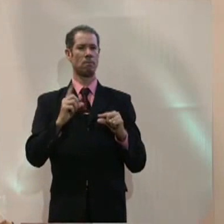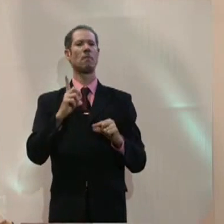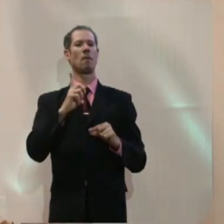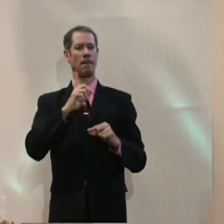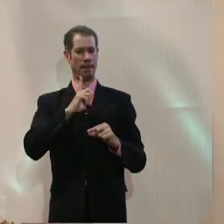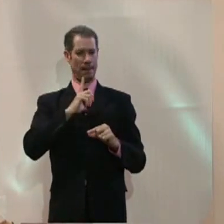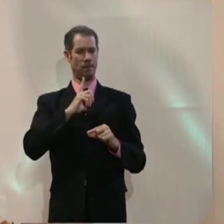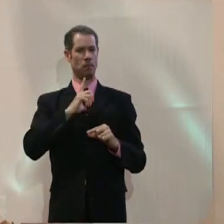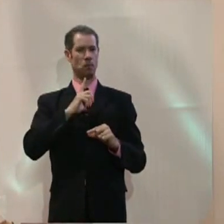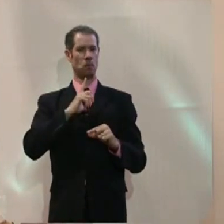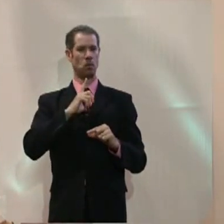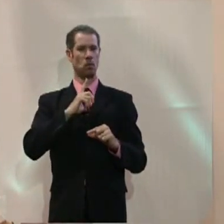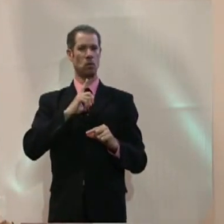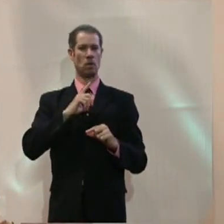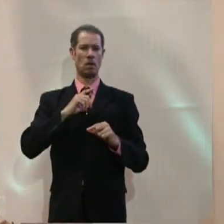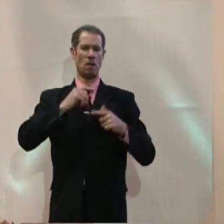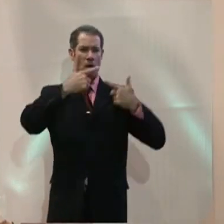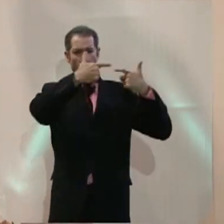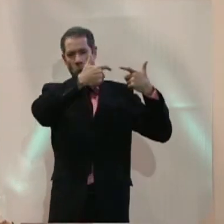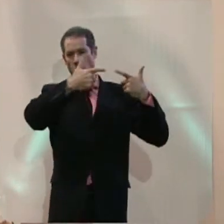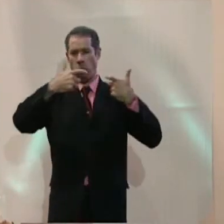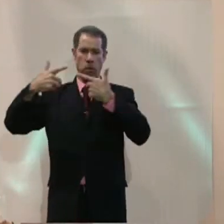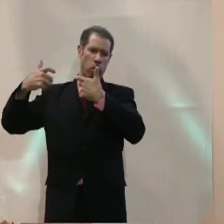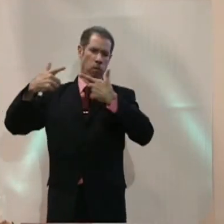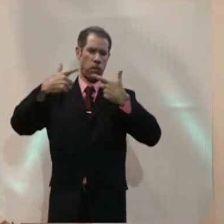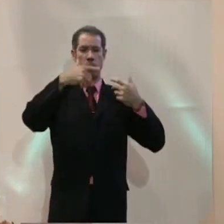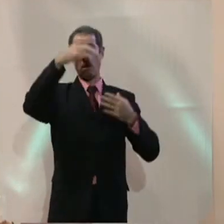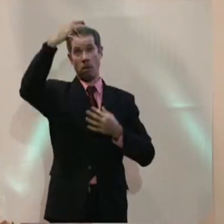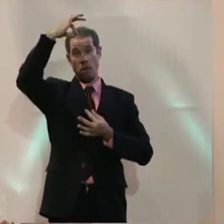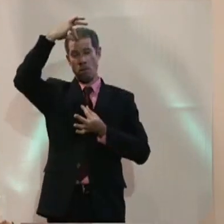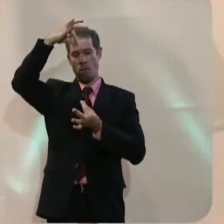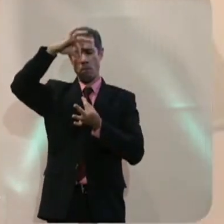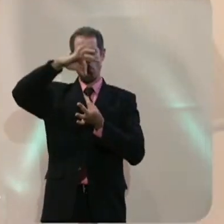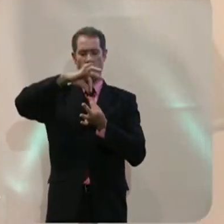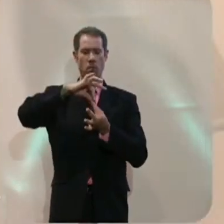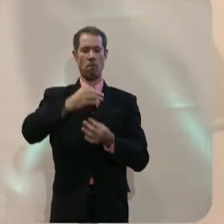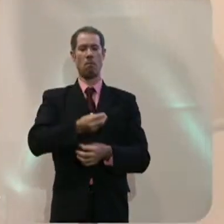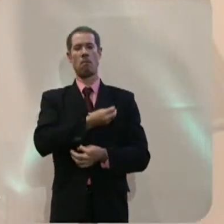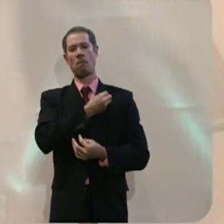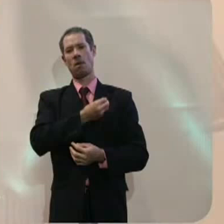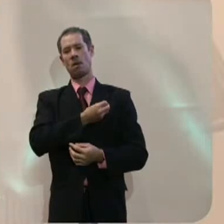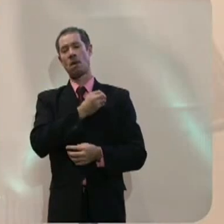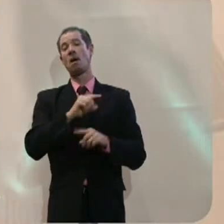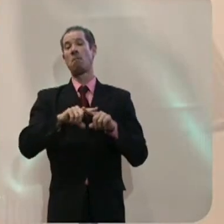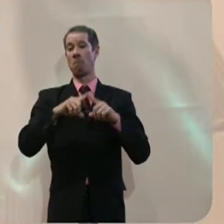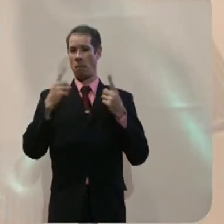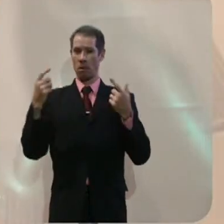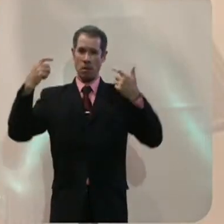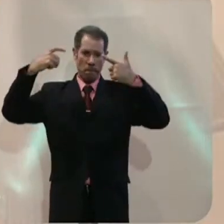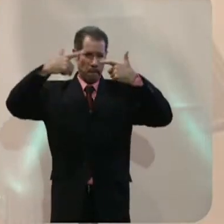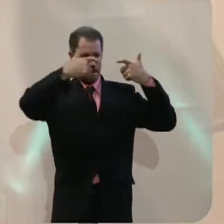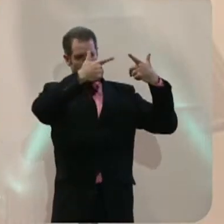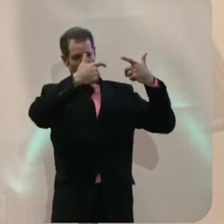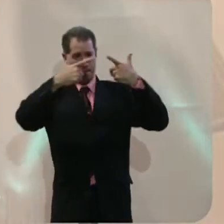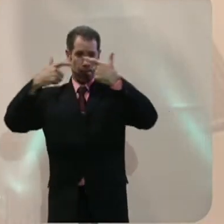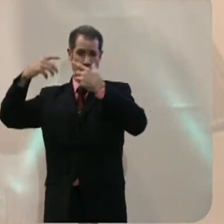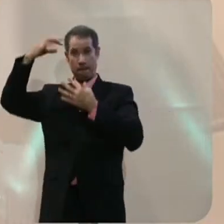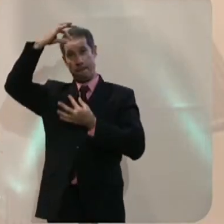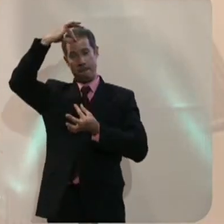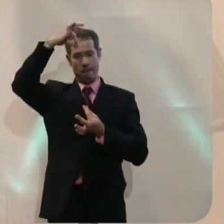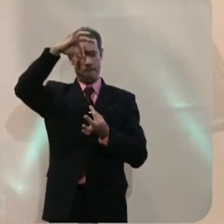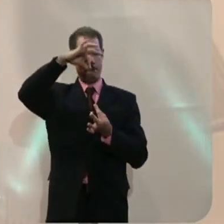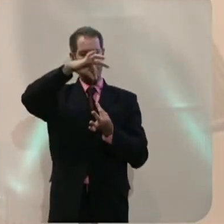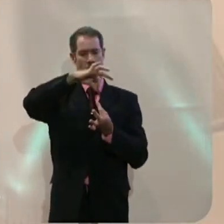esse tema no meio das batalhas espirituais da nossa vida. Pois as batalhas